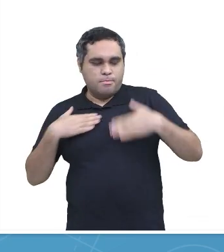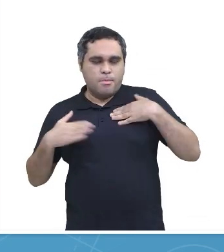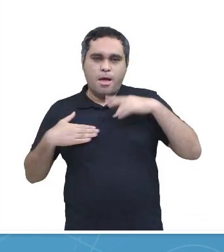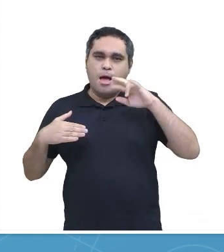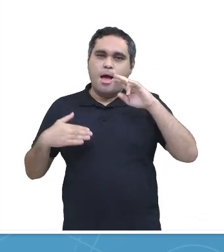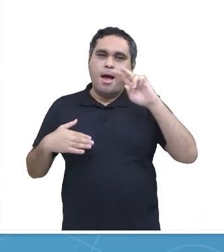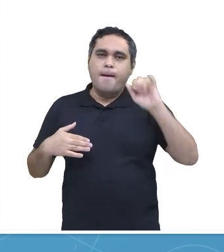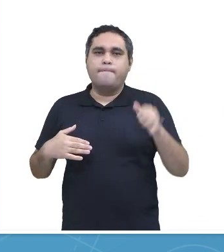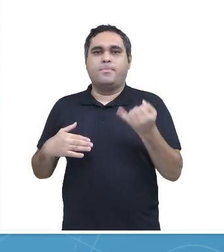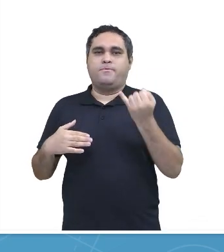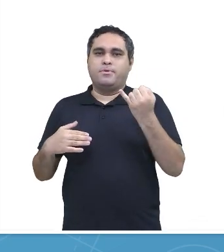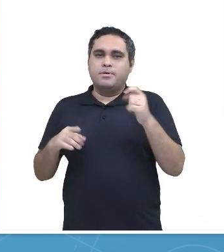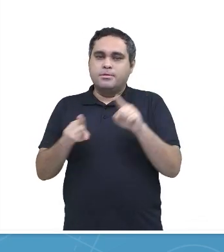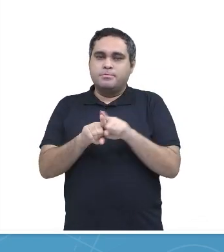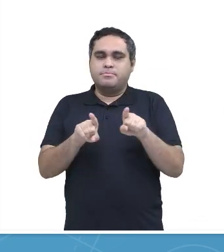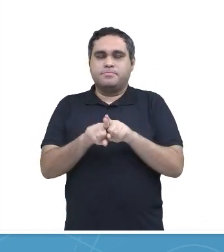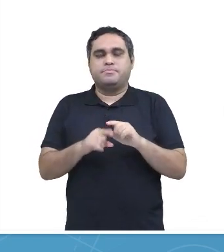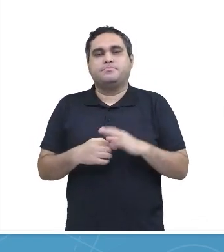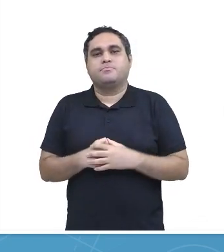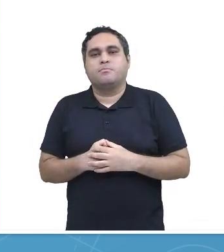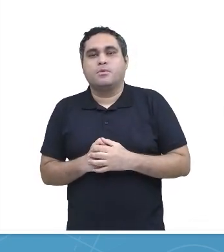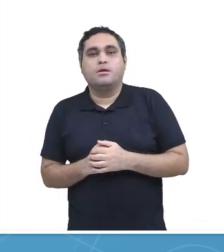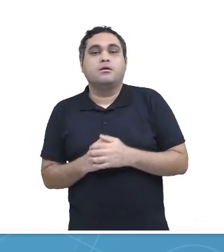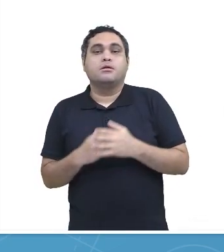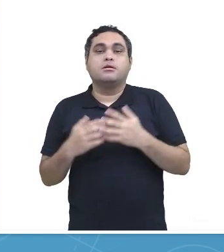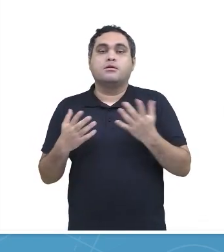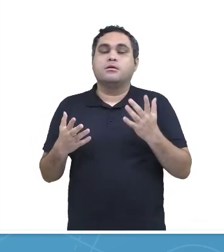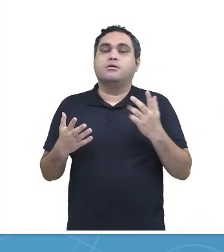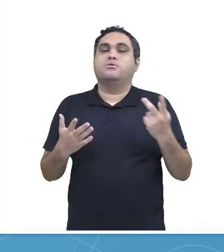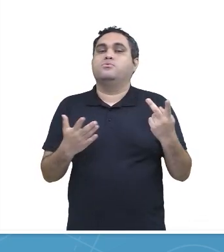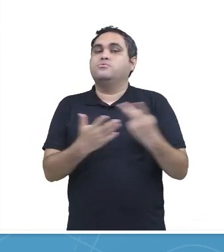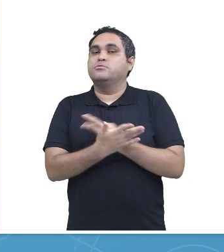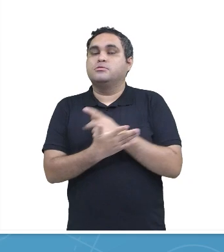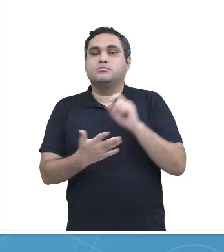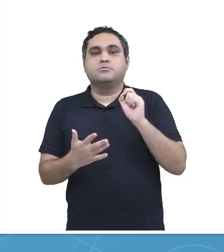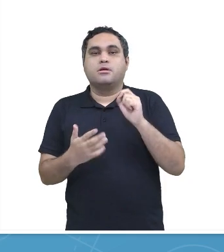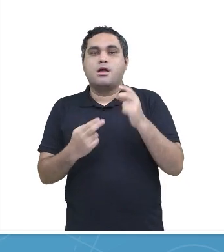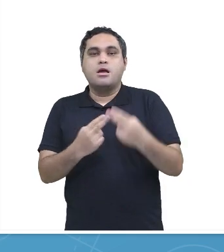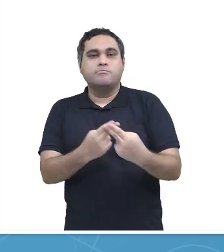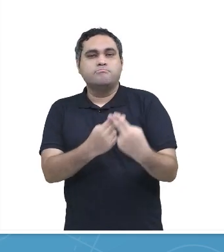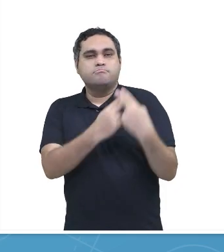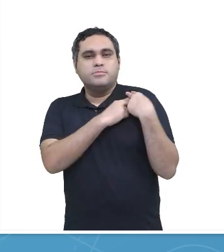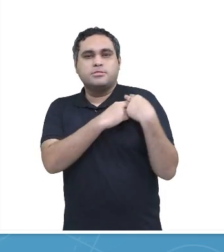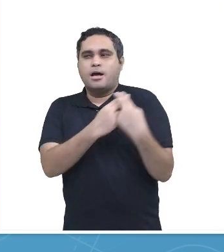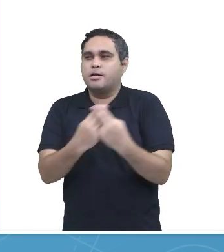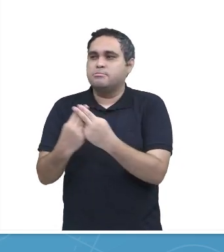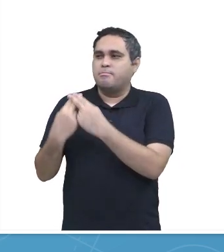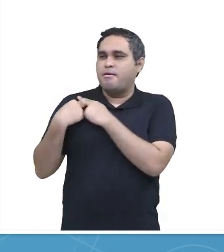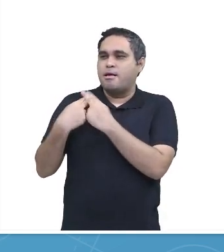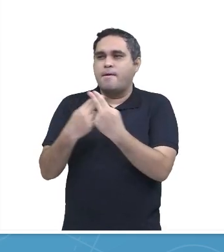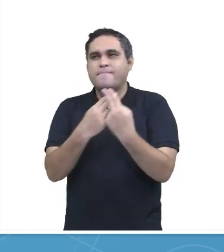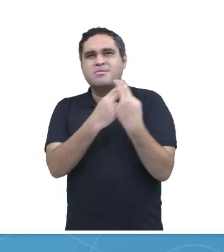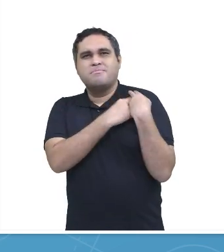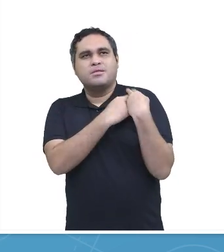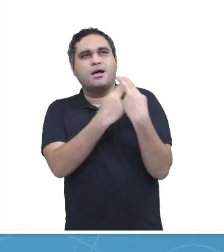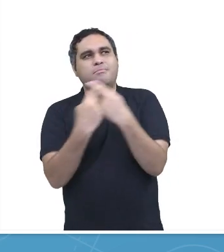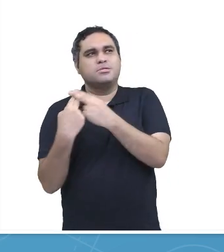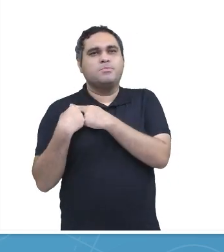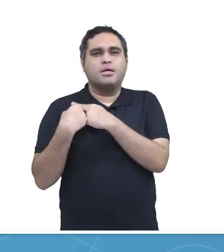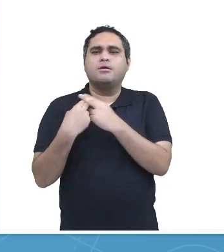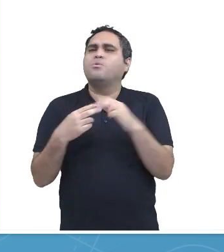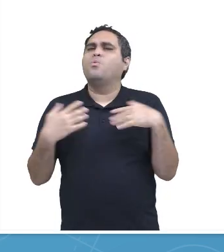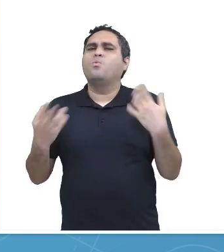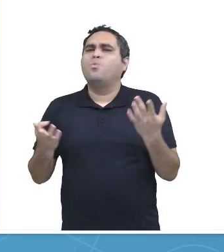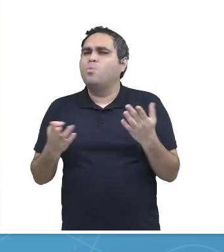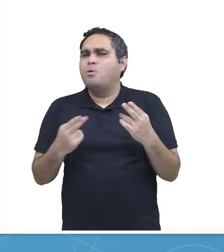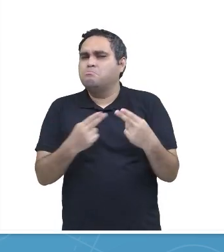inseridas. Acontece também o surgimento de maiores responsabilidades. Quais são essas responsabilidades na